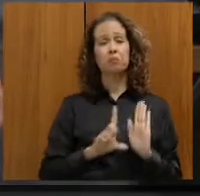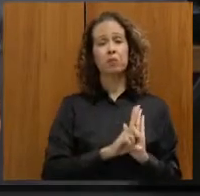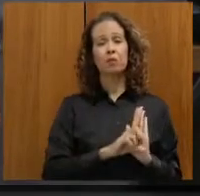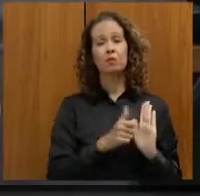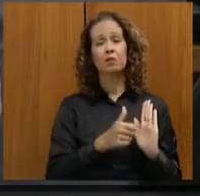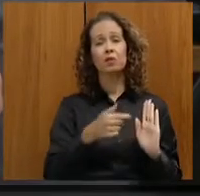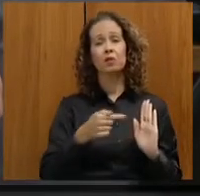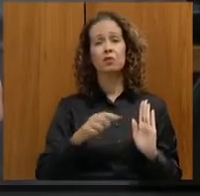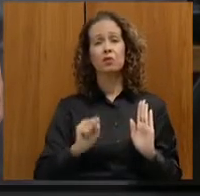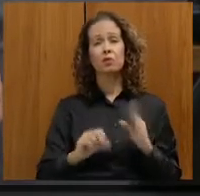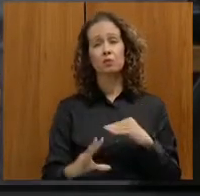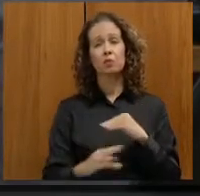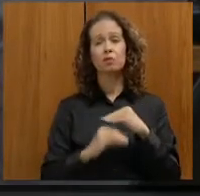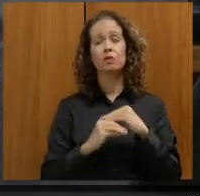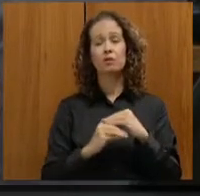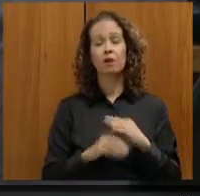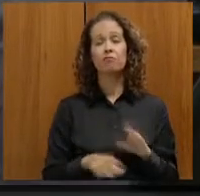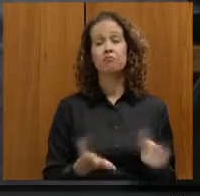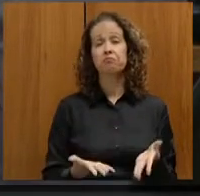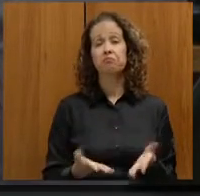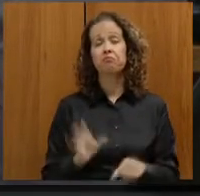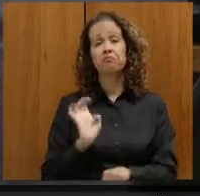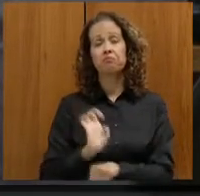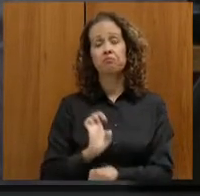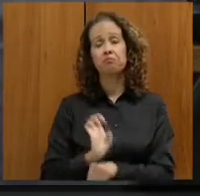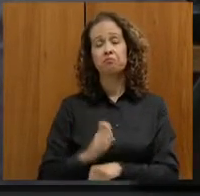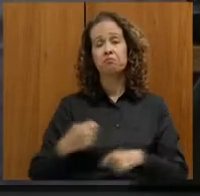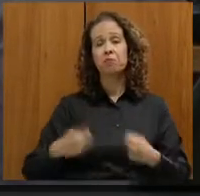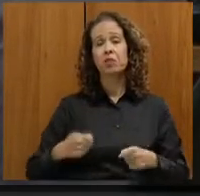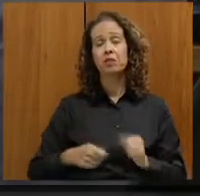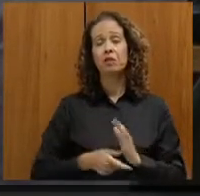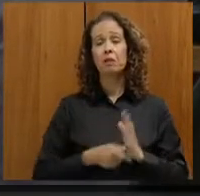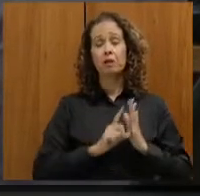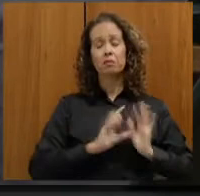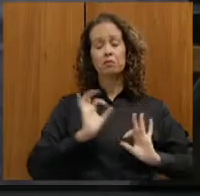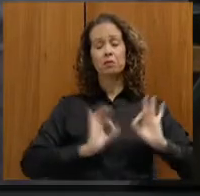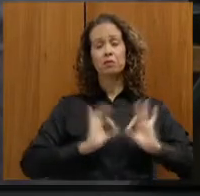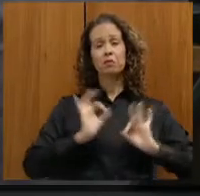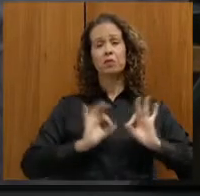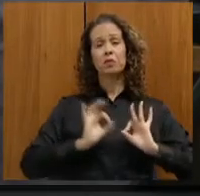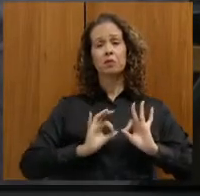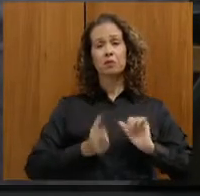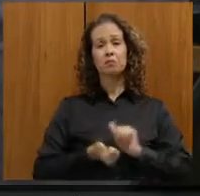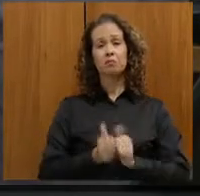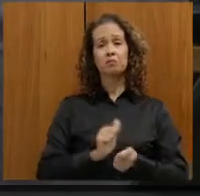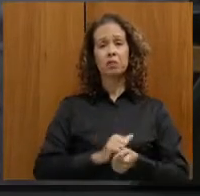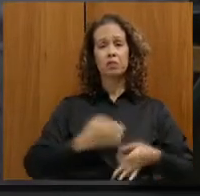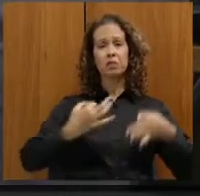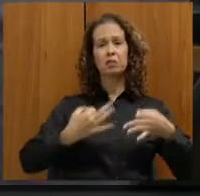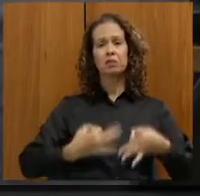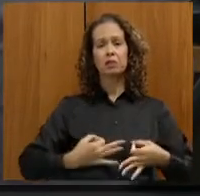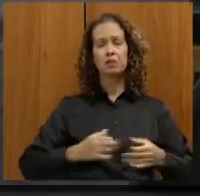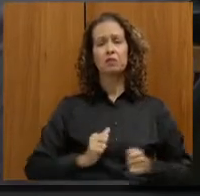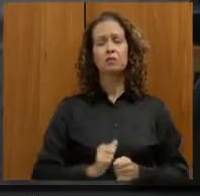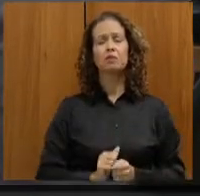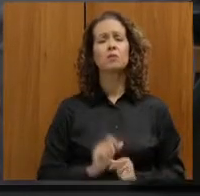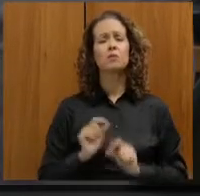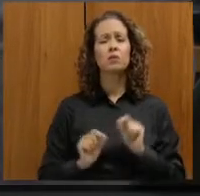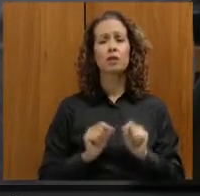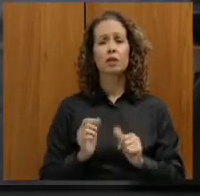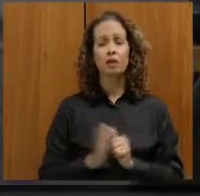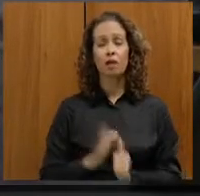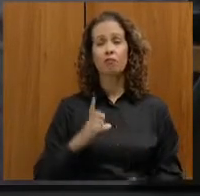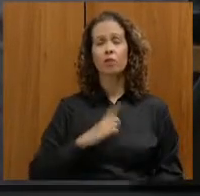178 contudo o estado deveria ter um planejamento mais adequado com o objetivo de provisionar recursos